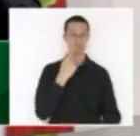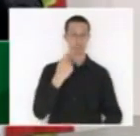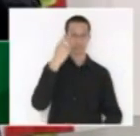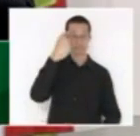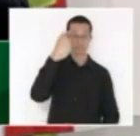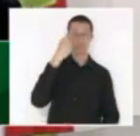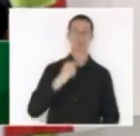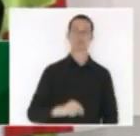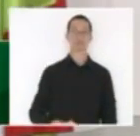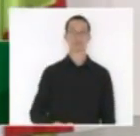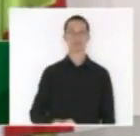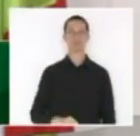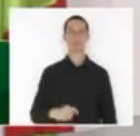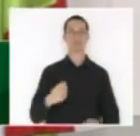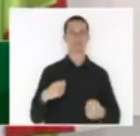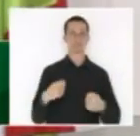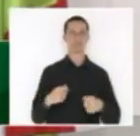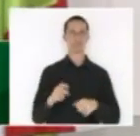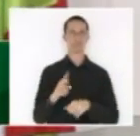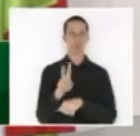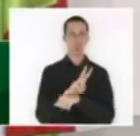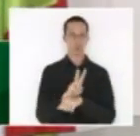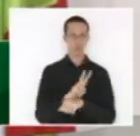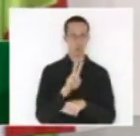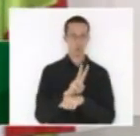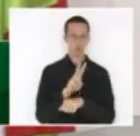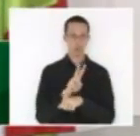Ela merece de cuidados.